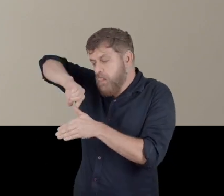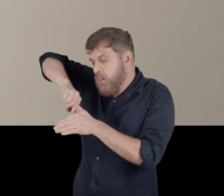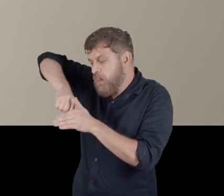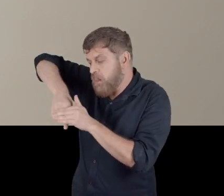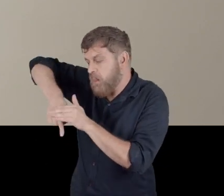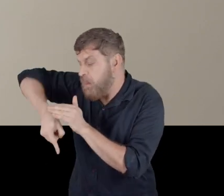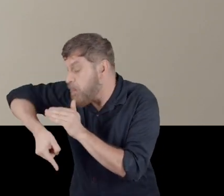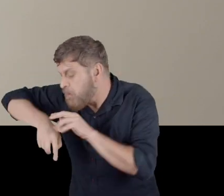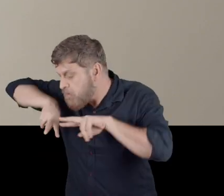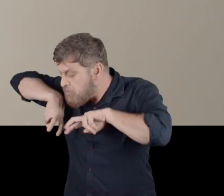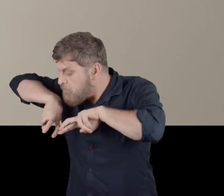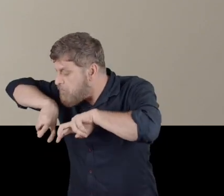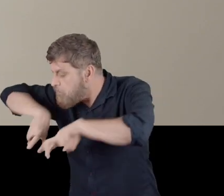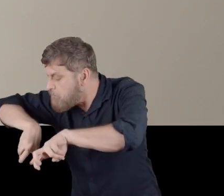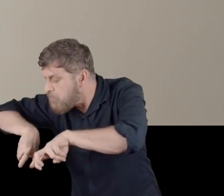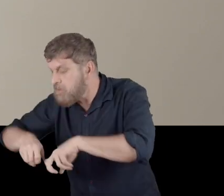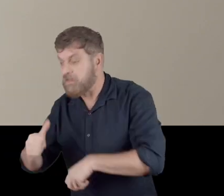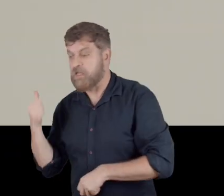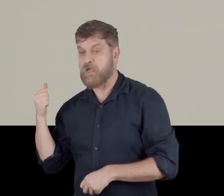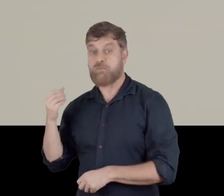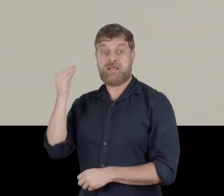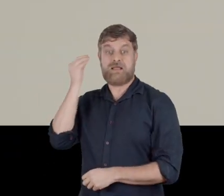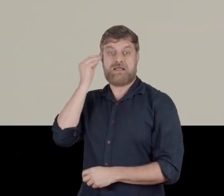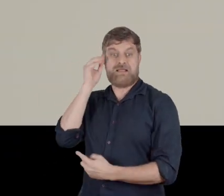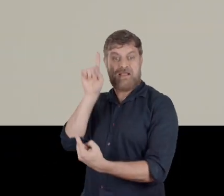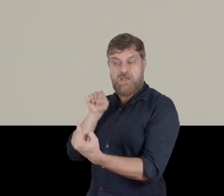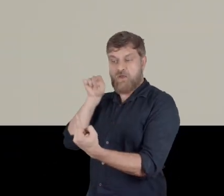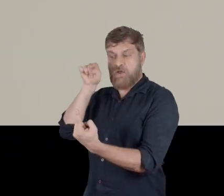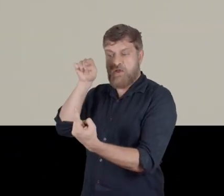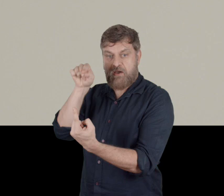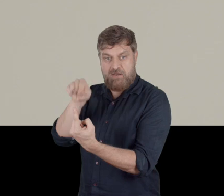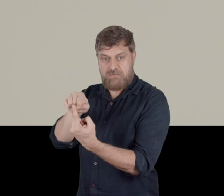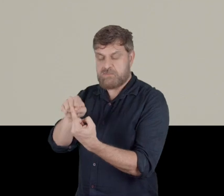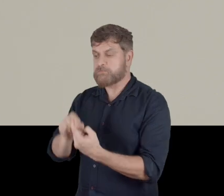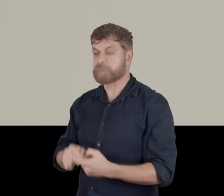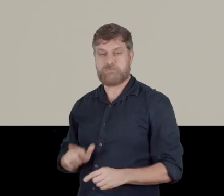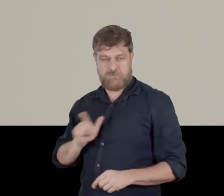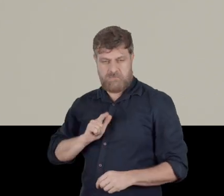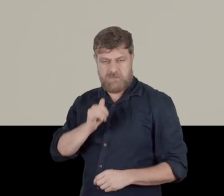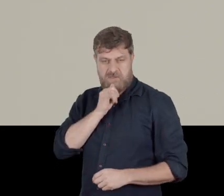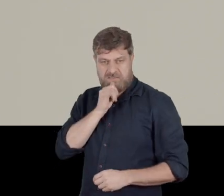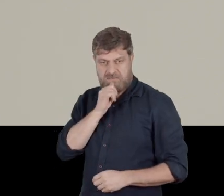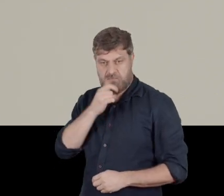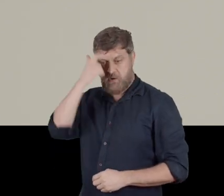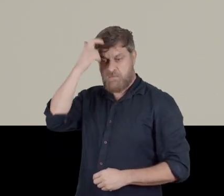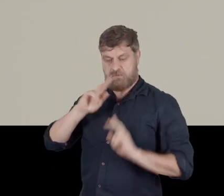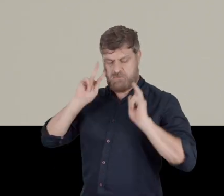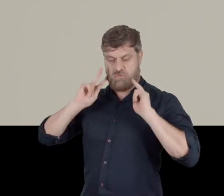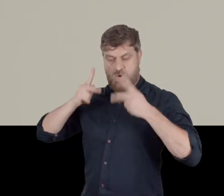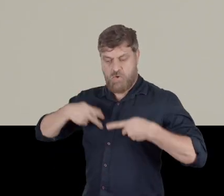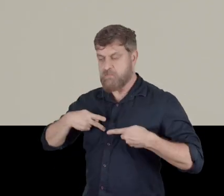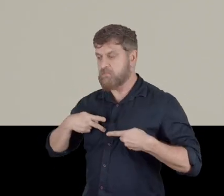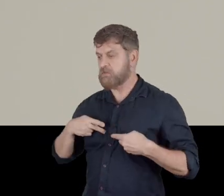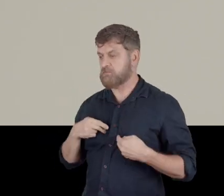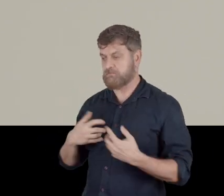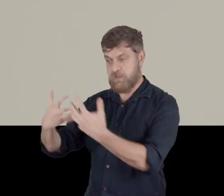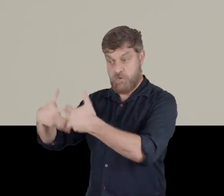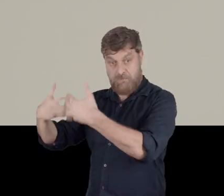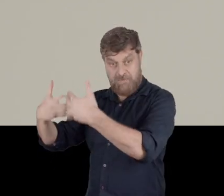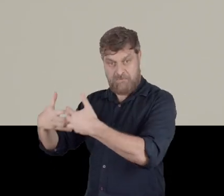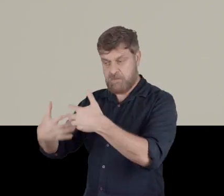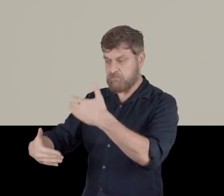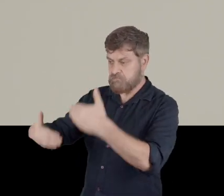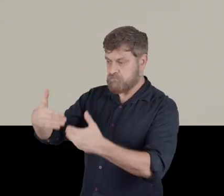por dentro, de dentro para fora. Então, ele bolou um teste objetivo, de fora para dentro. Se você colocar um entrevistador humano